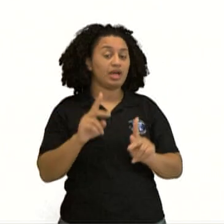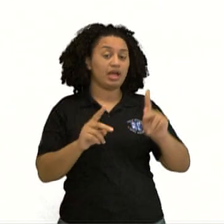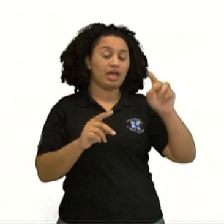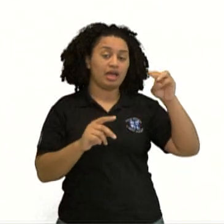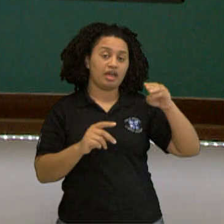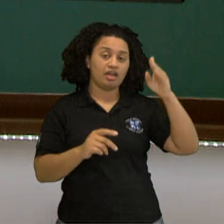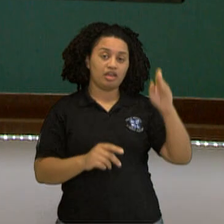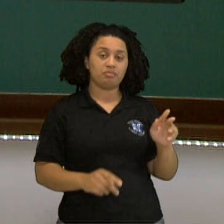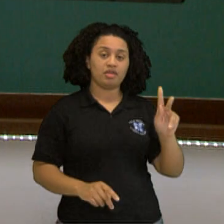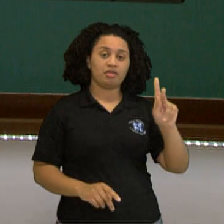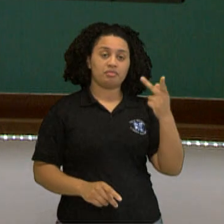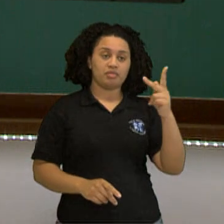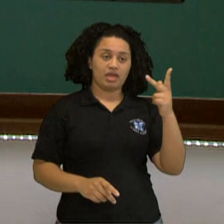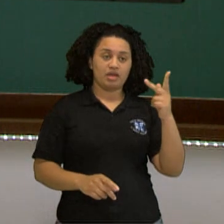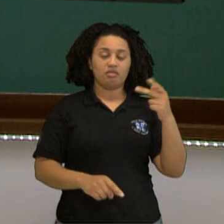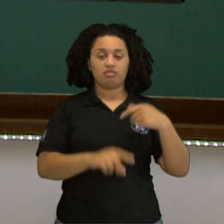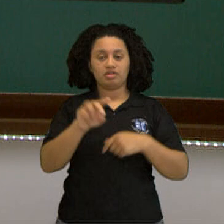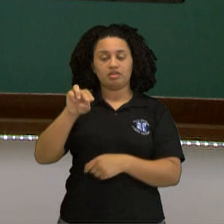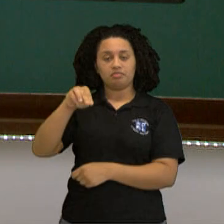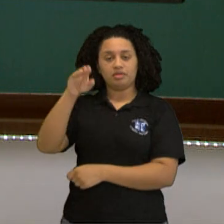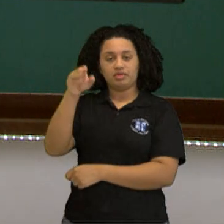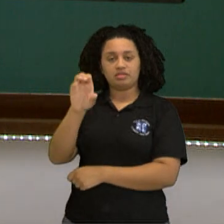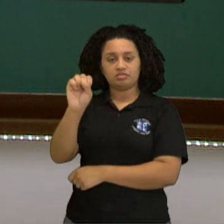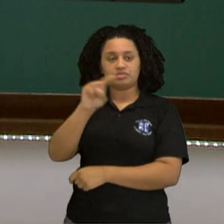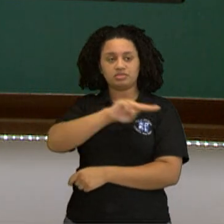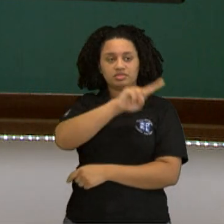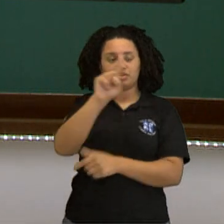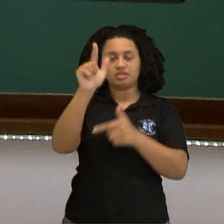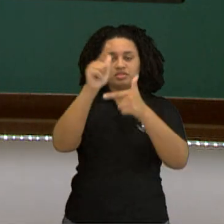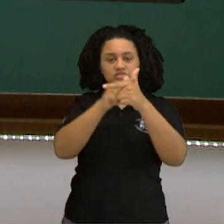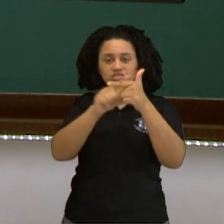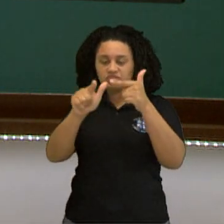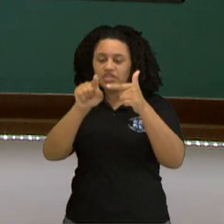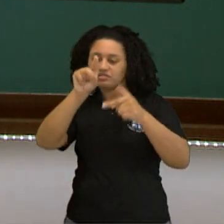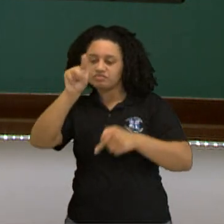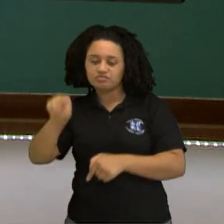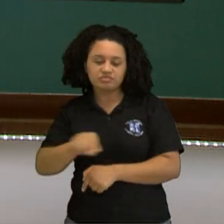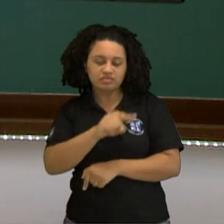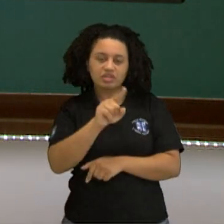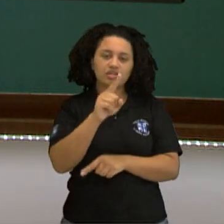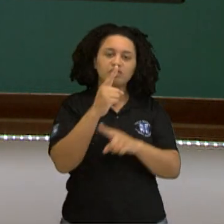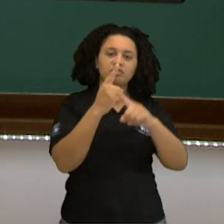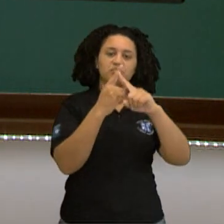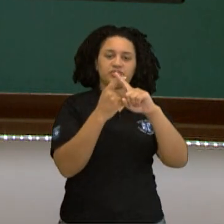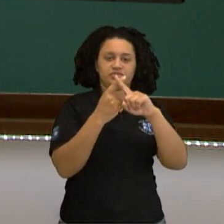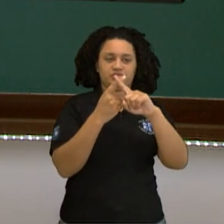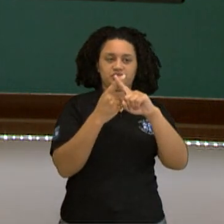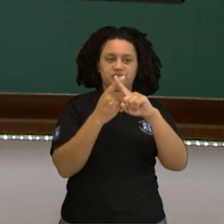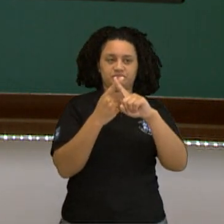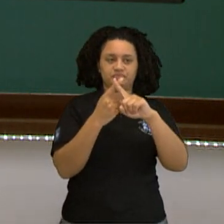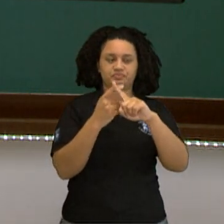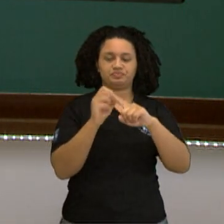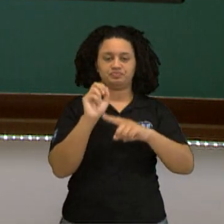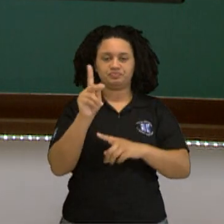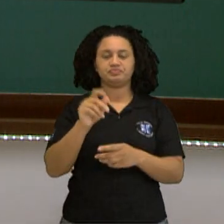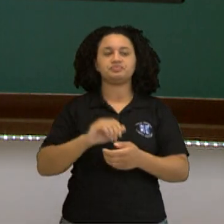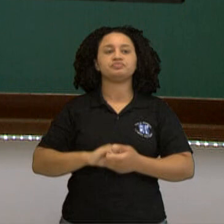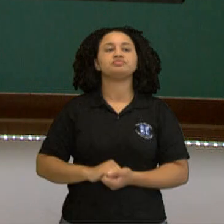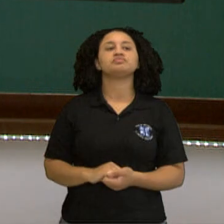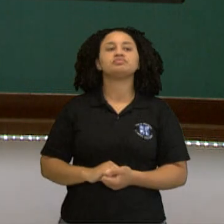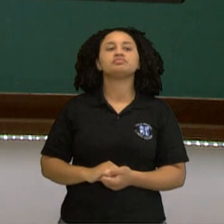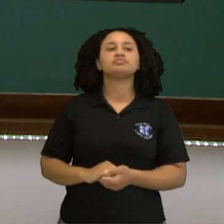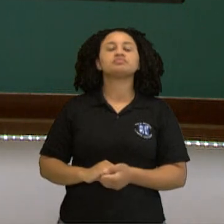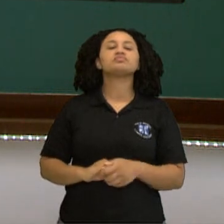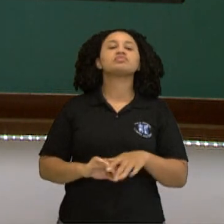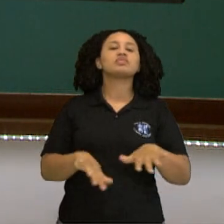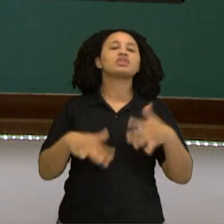temos o seguinte, km por hora para metros por segundo divide por 3,6 e o oposto acaba dividindo. Ok? Vamos